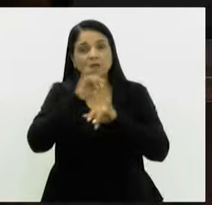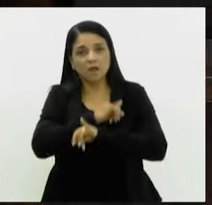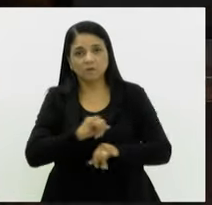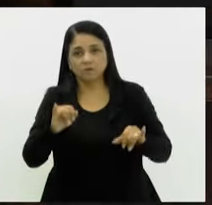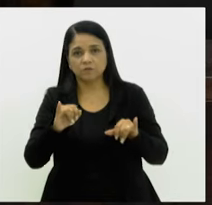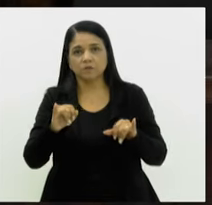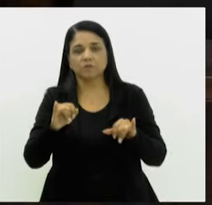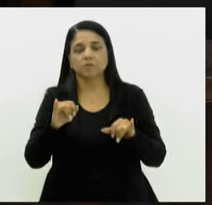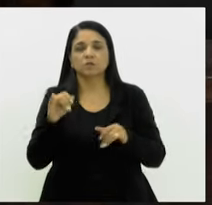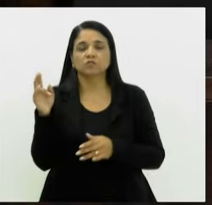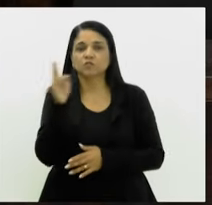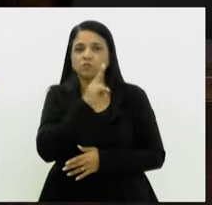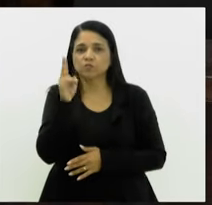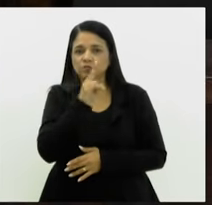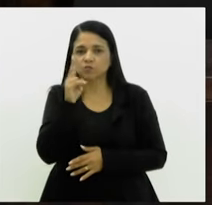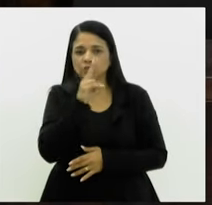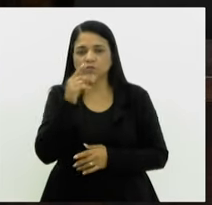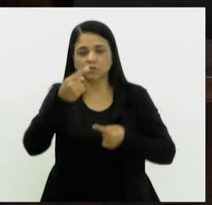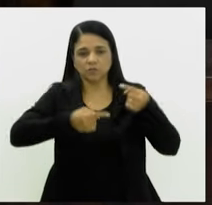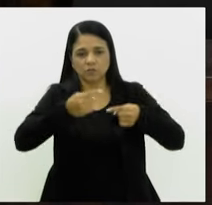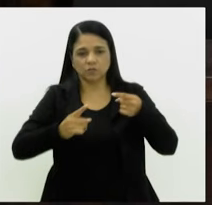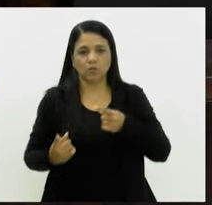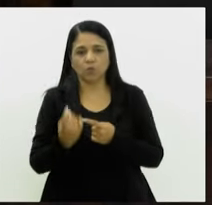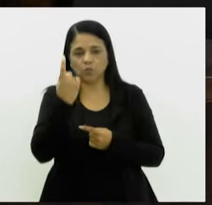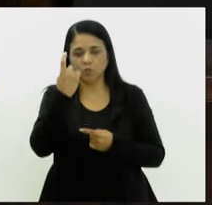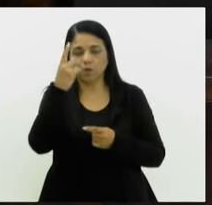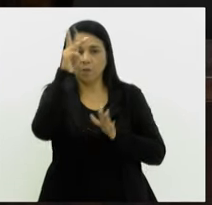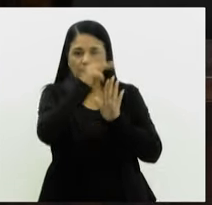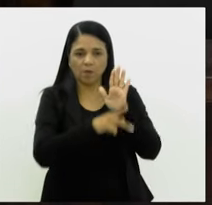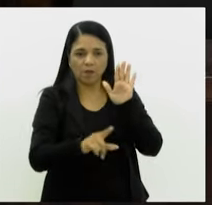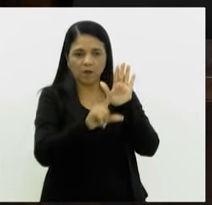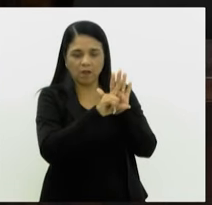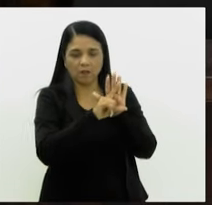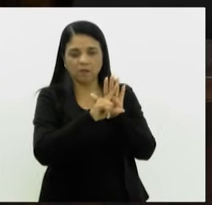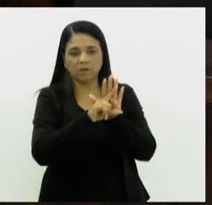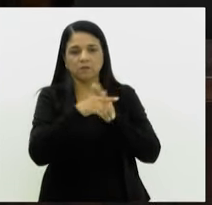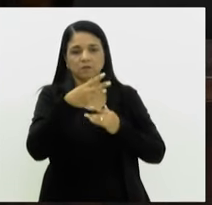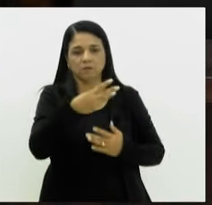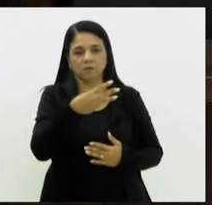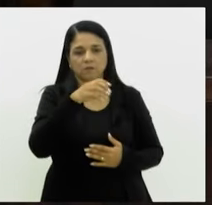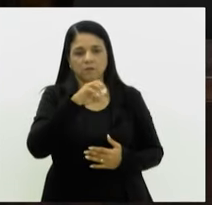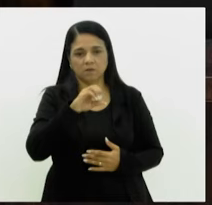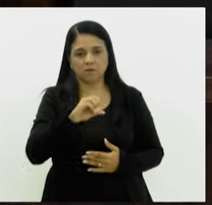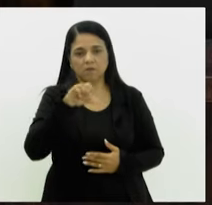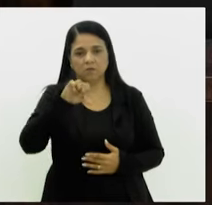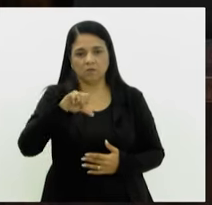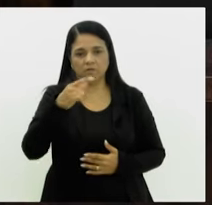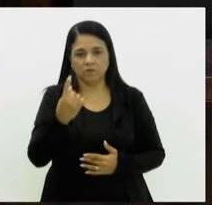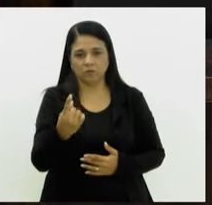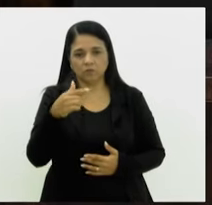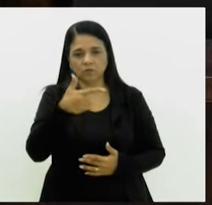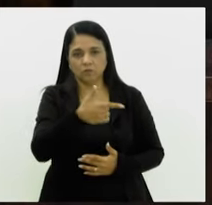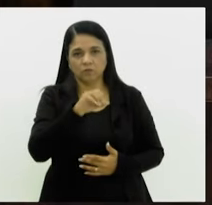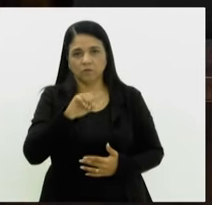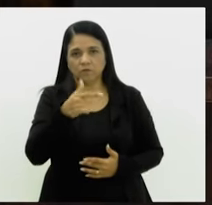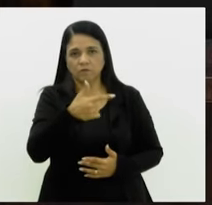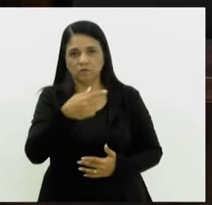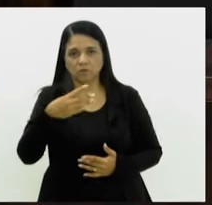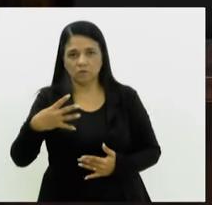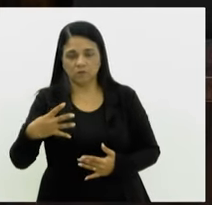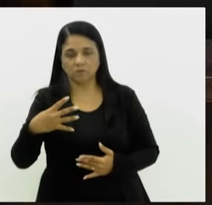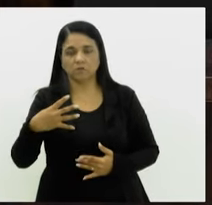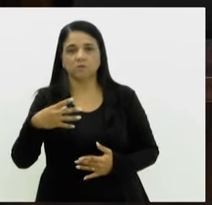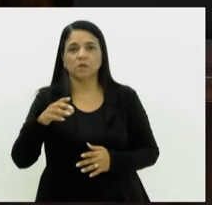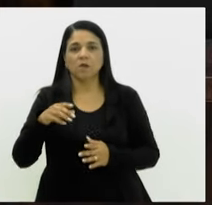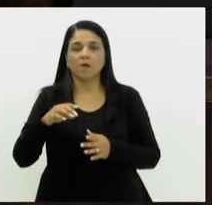Anuncio, em regime de urgência, em discussão única, projeto de lei 3091 de 2024,